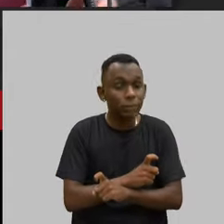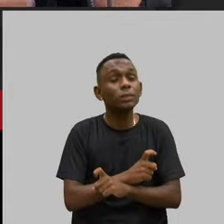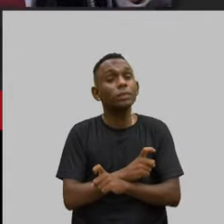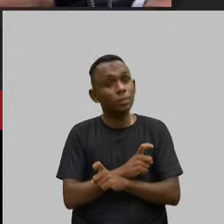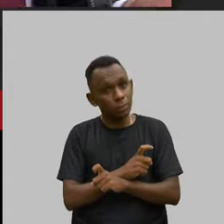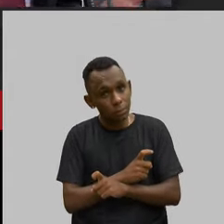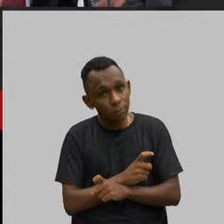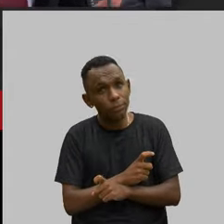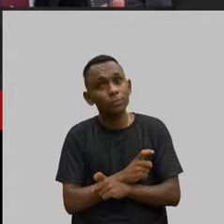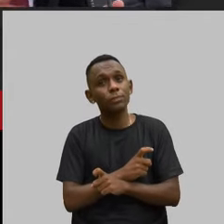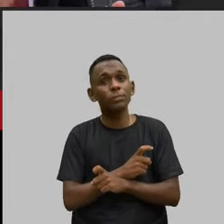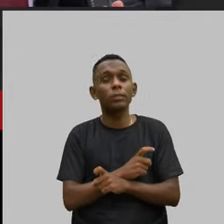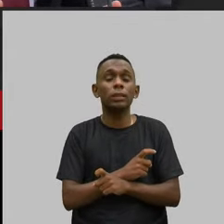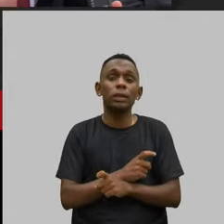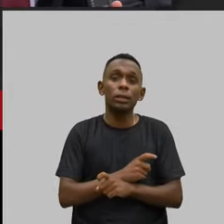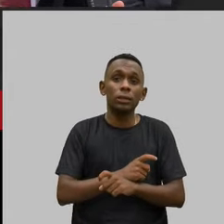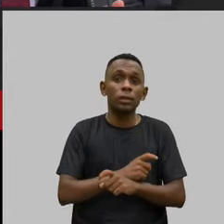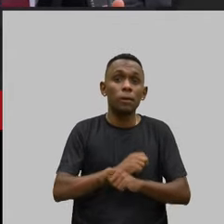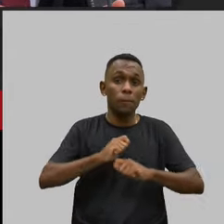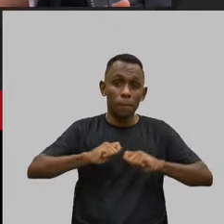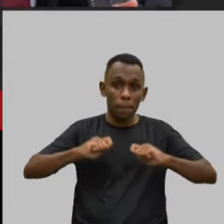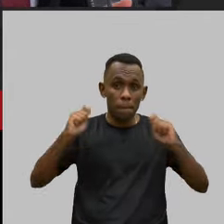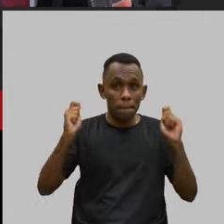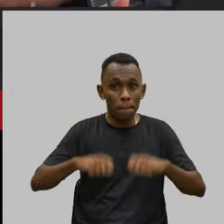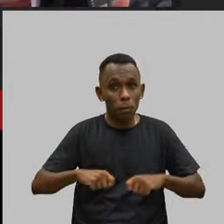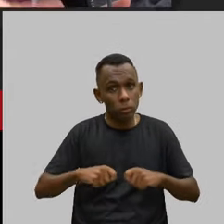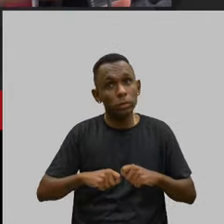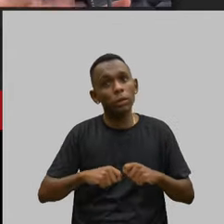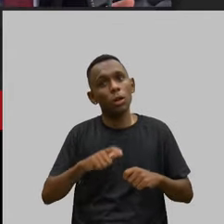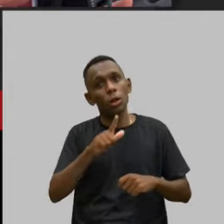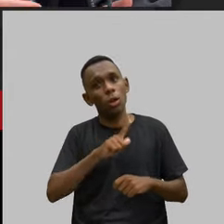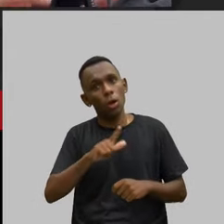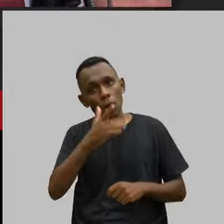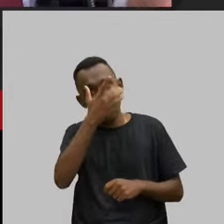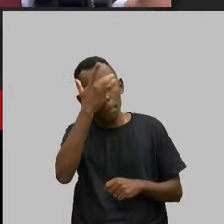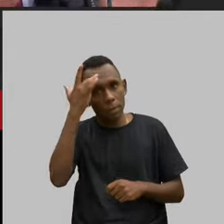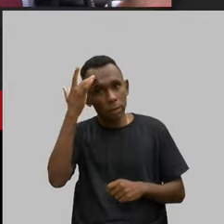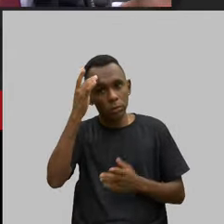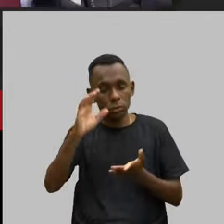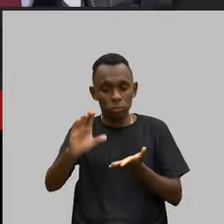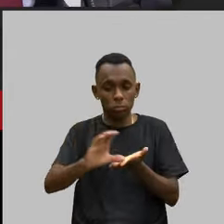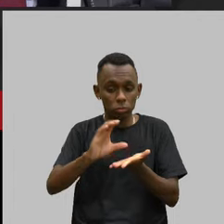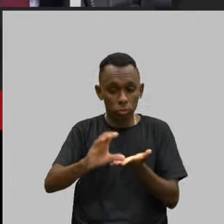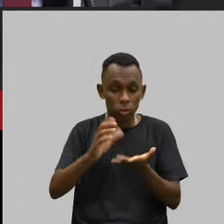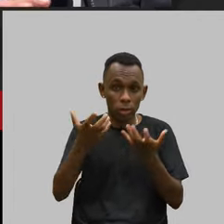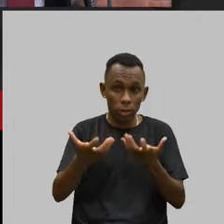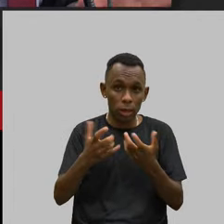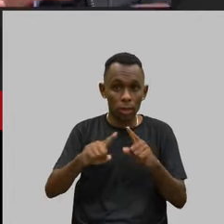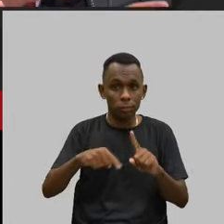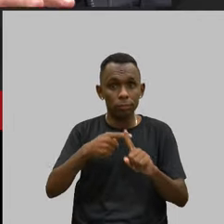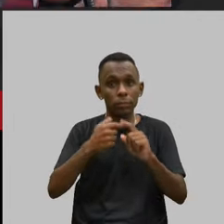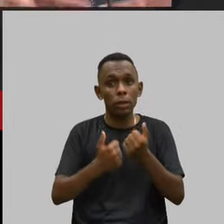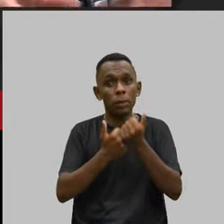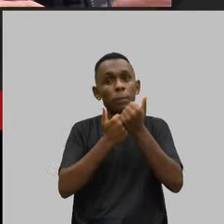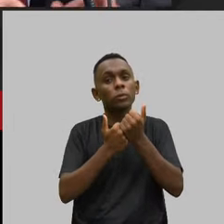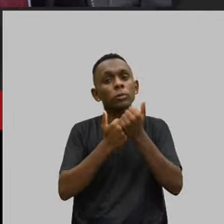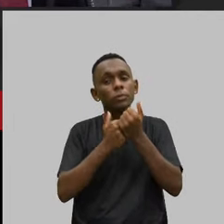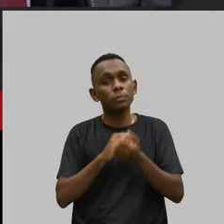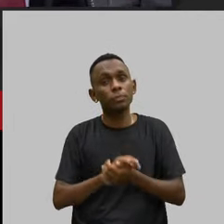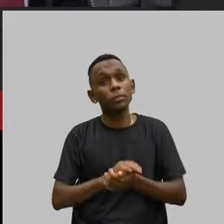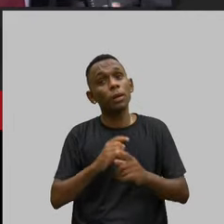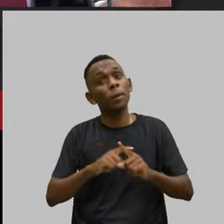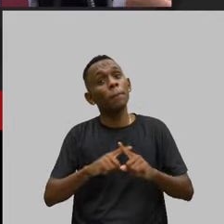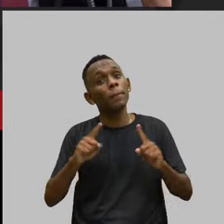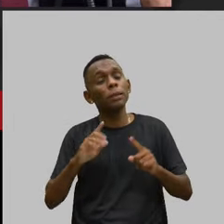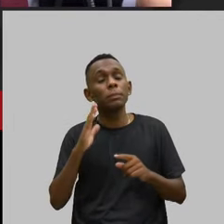ela é benéfica para o investidor que quer ter benefícios fiscais enfim não entrando neste mérito mas apenas